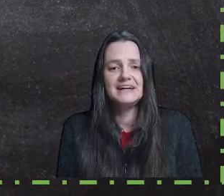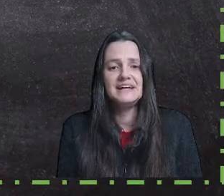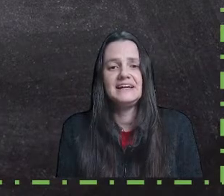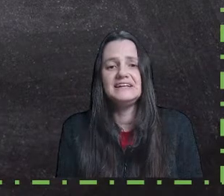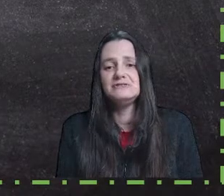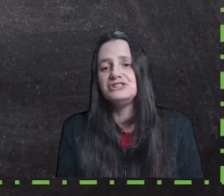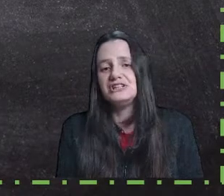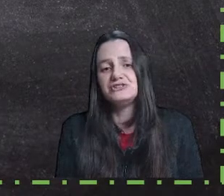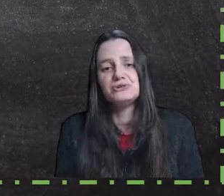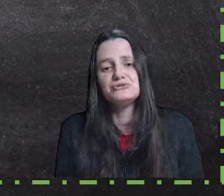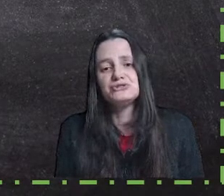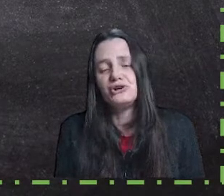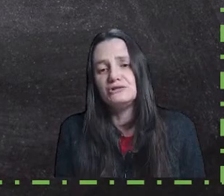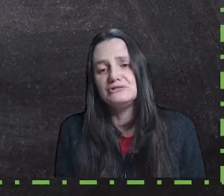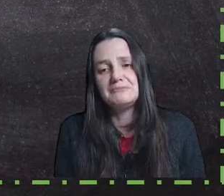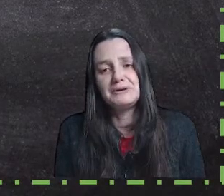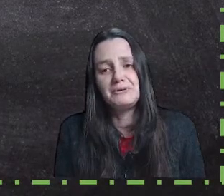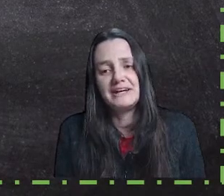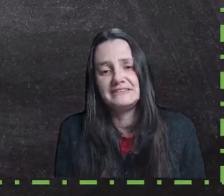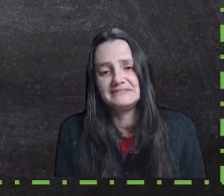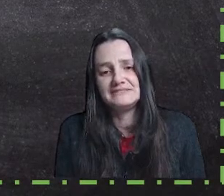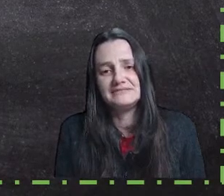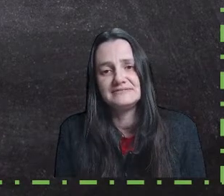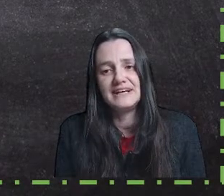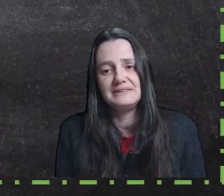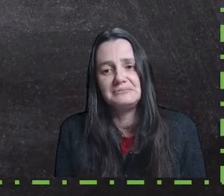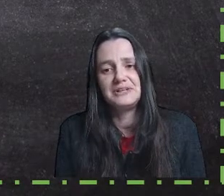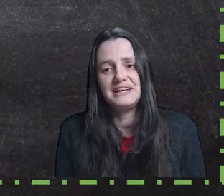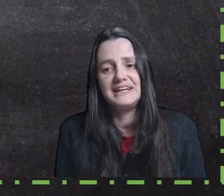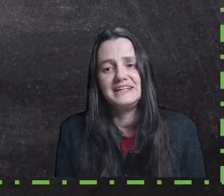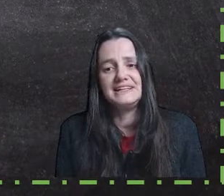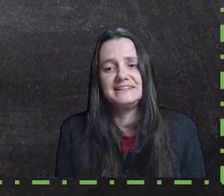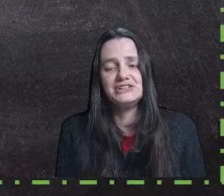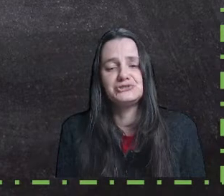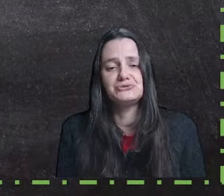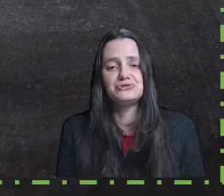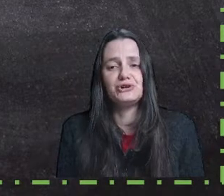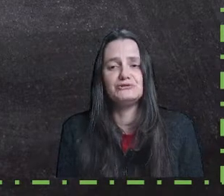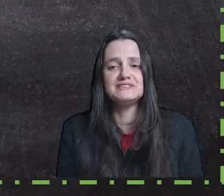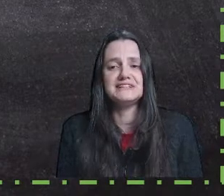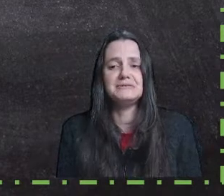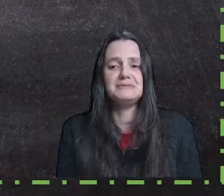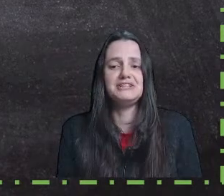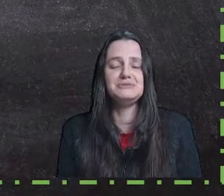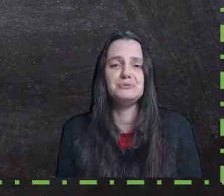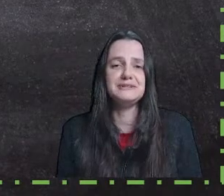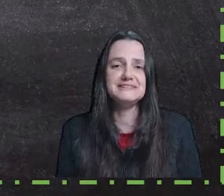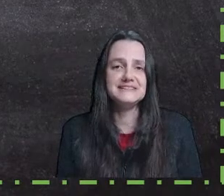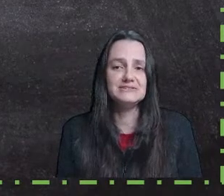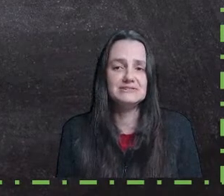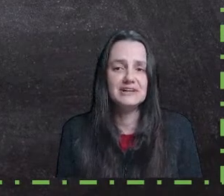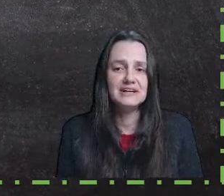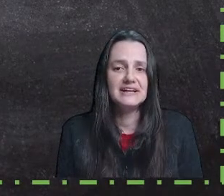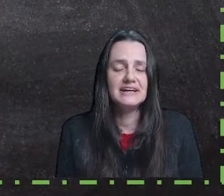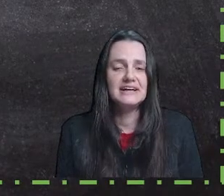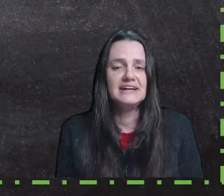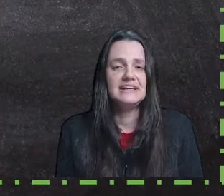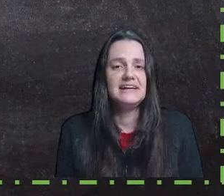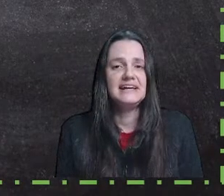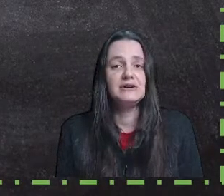ele inutilizou o solo da pecuária, tá? Porque ele deixou o solo extremamente